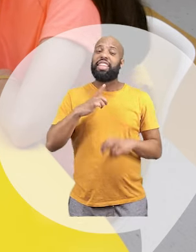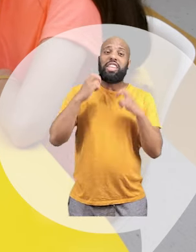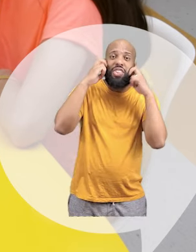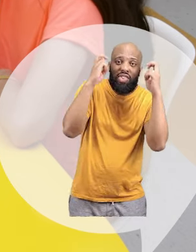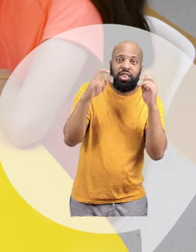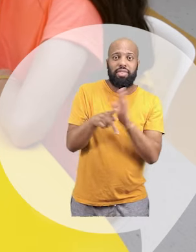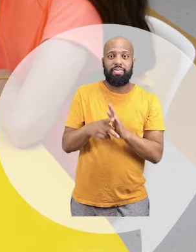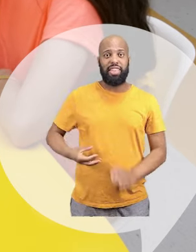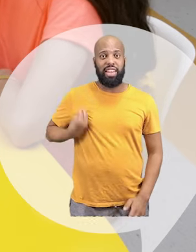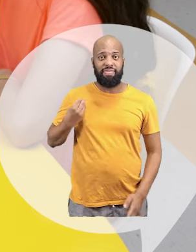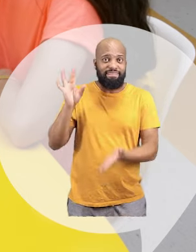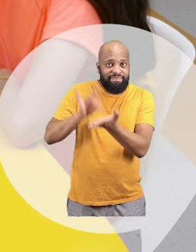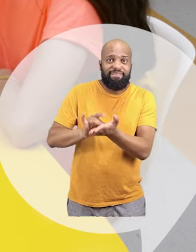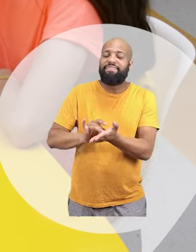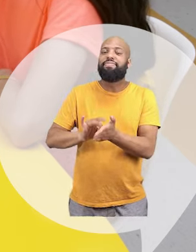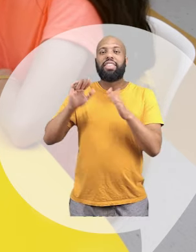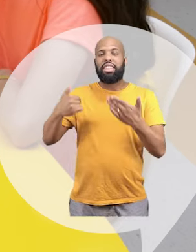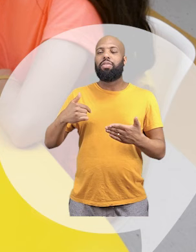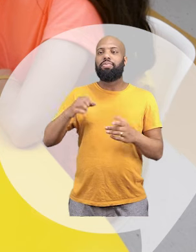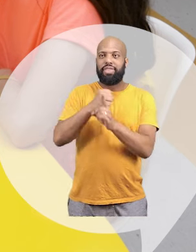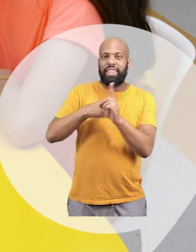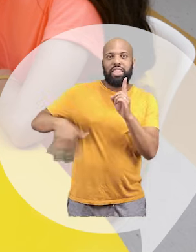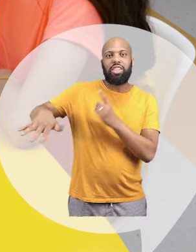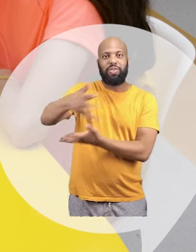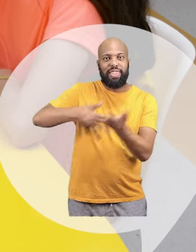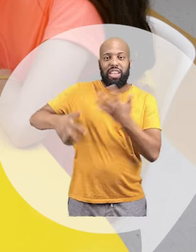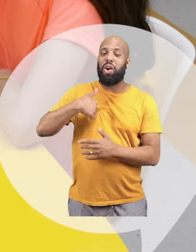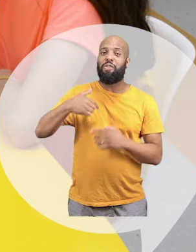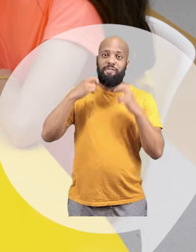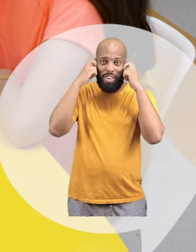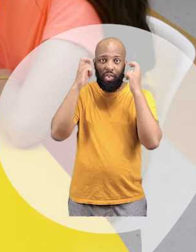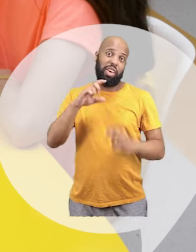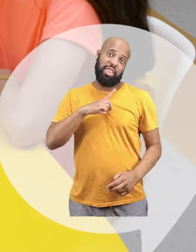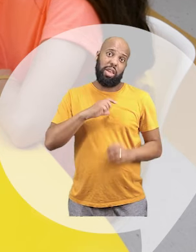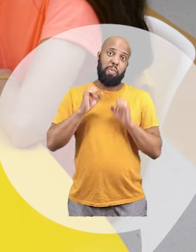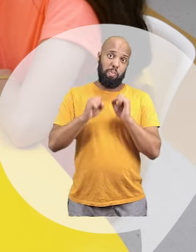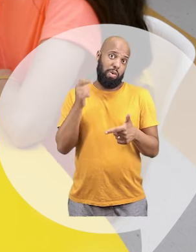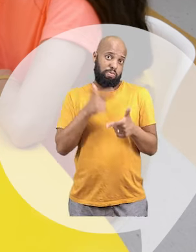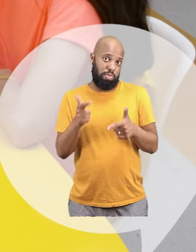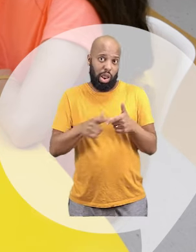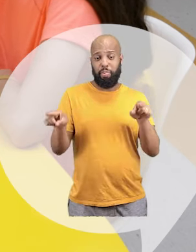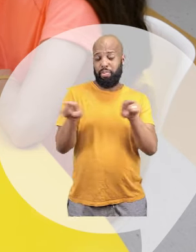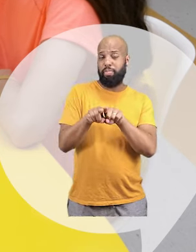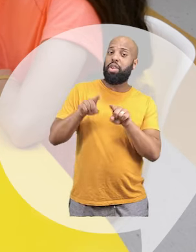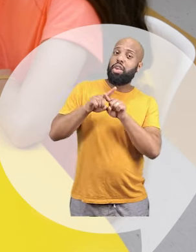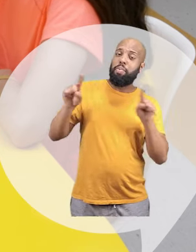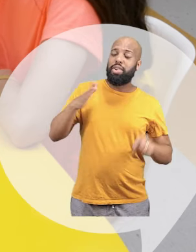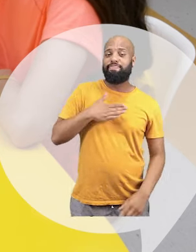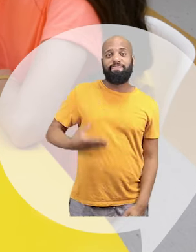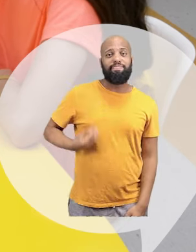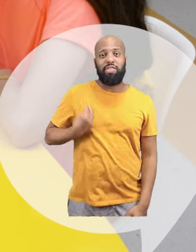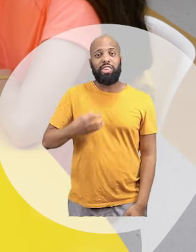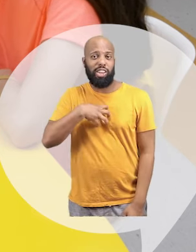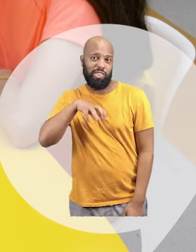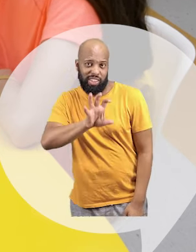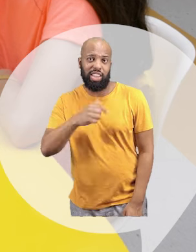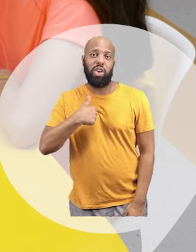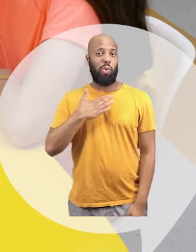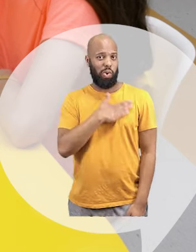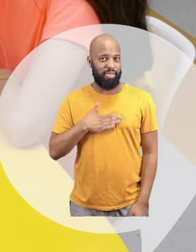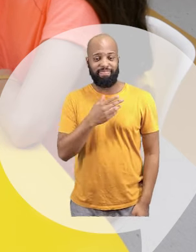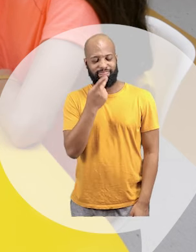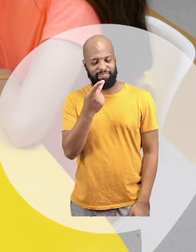eu sou muito tímido na vida real assim tipo no social com alguém isso Às vezes pode ser até um problema mas tipo a minha